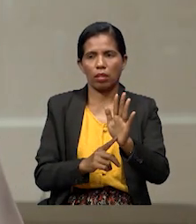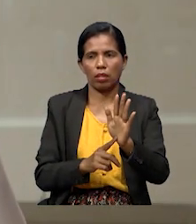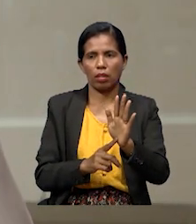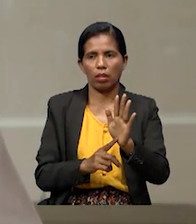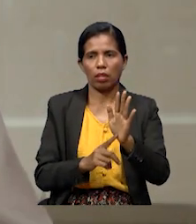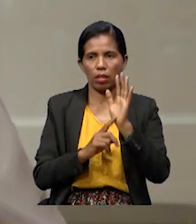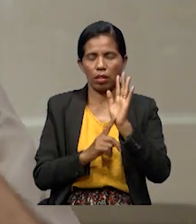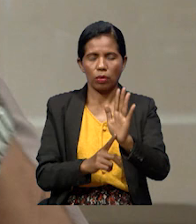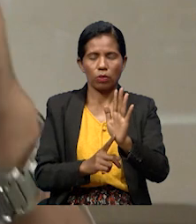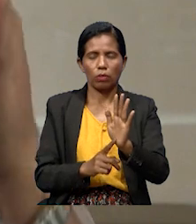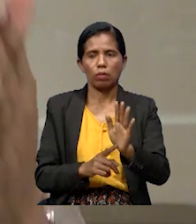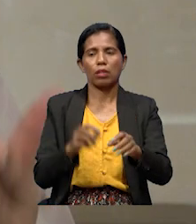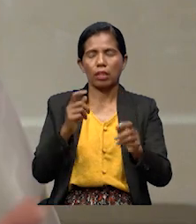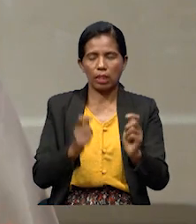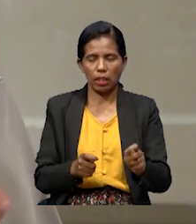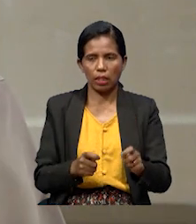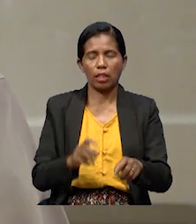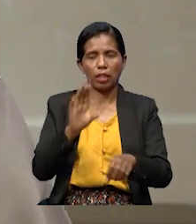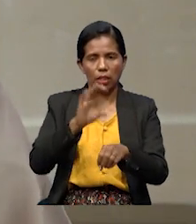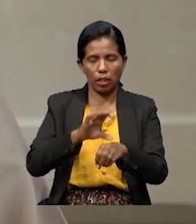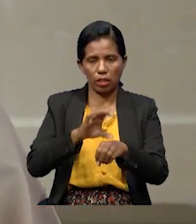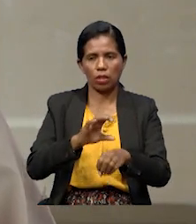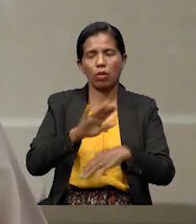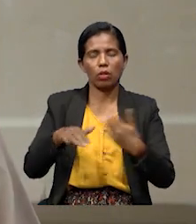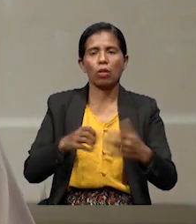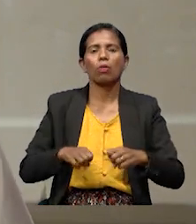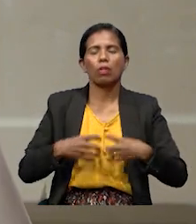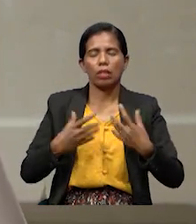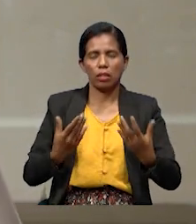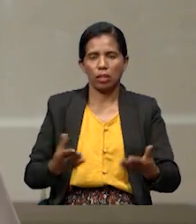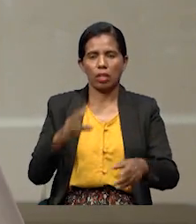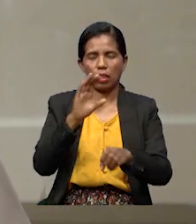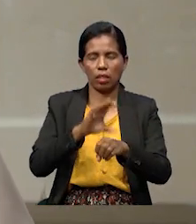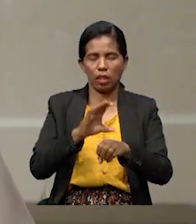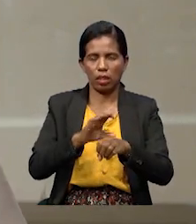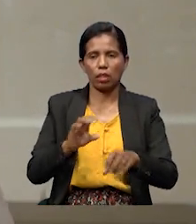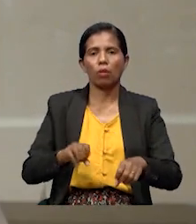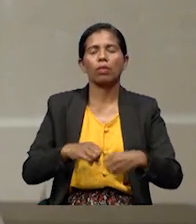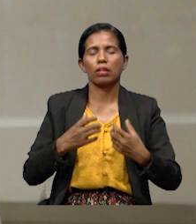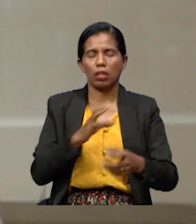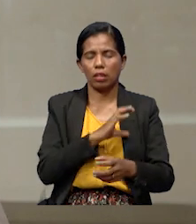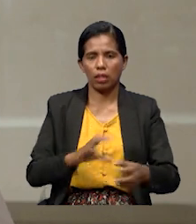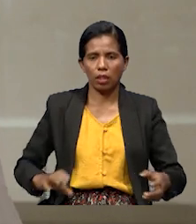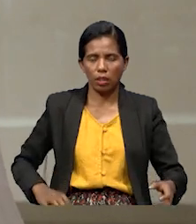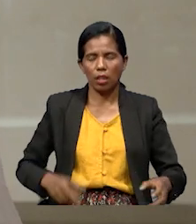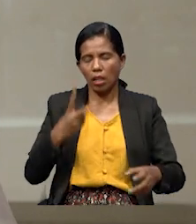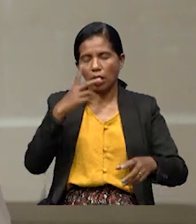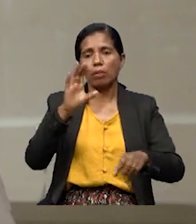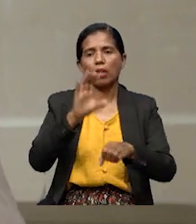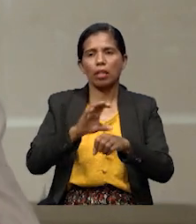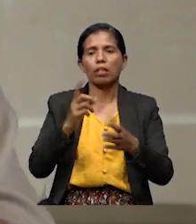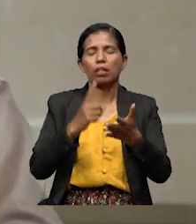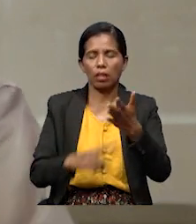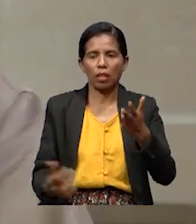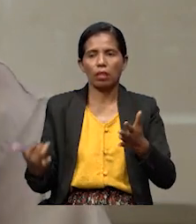reflete a situação geral. O ensa uma creda, o ensa sarani ser nehareba uma creda, saída mas